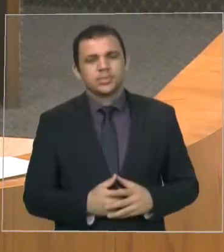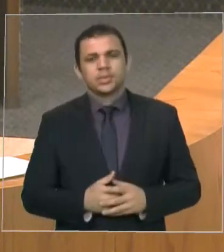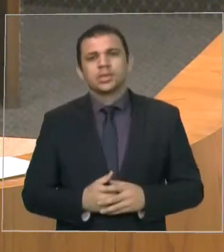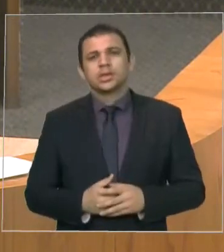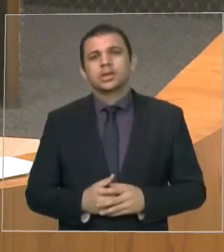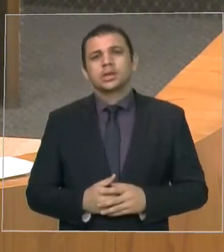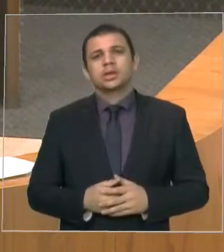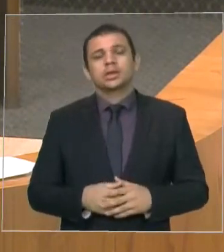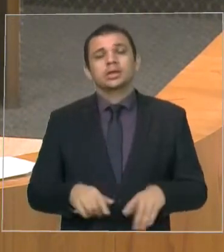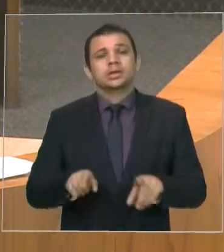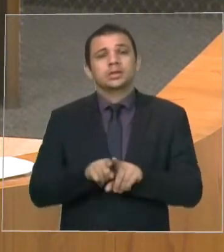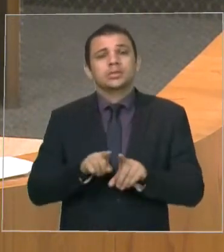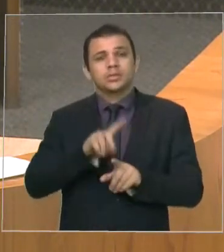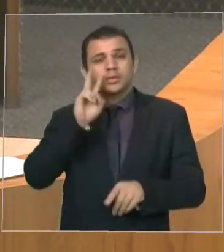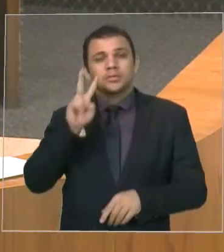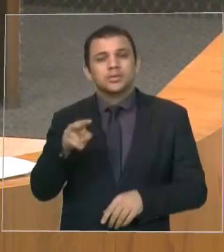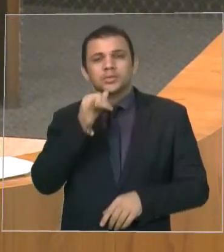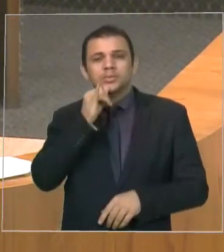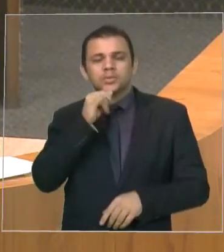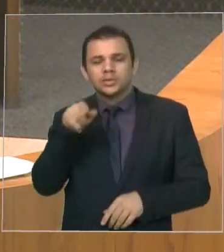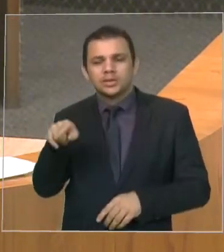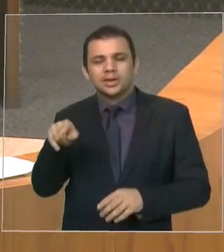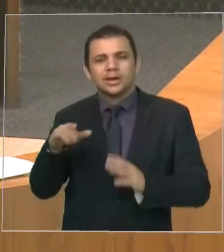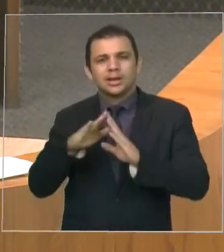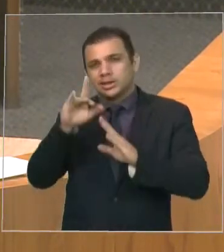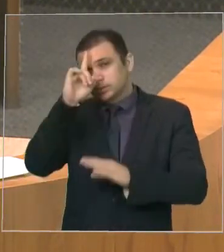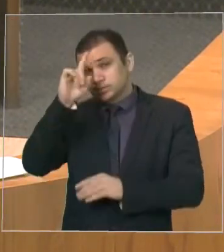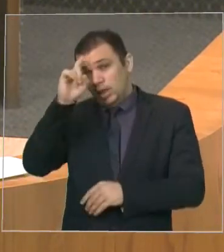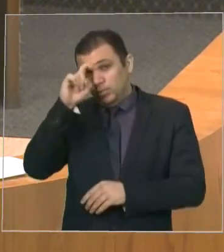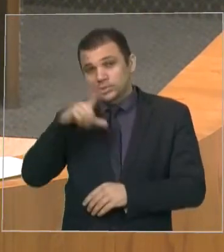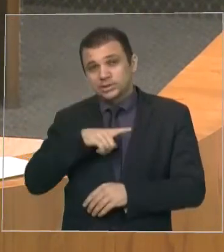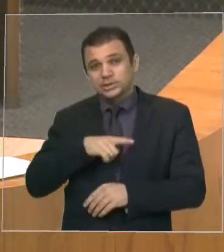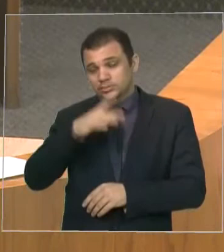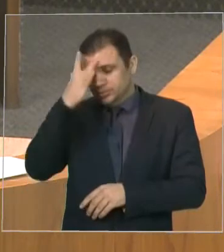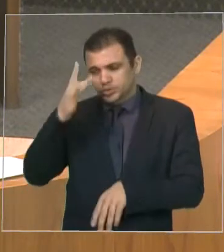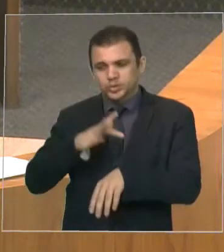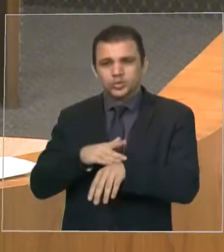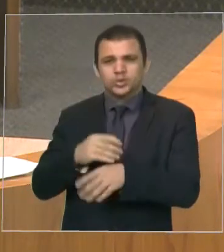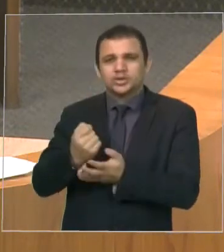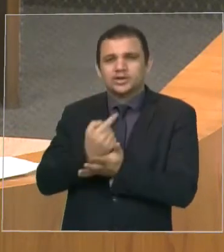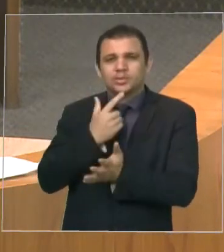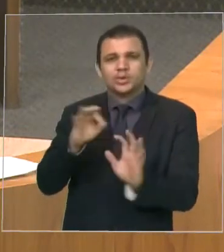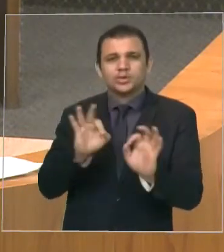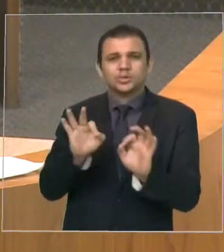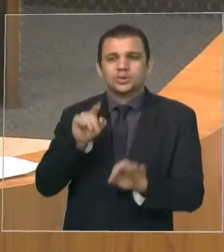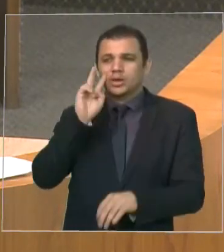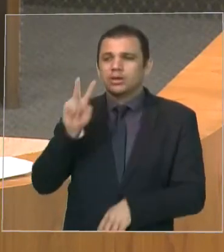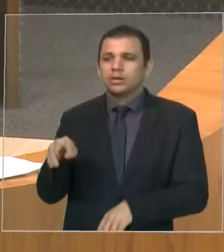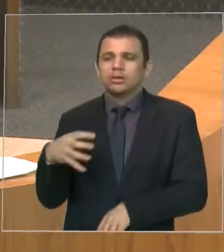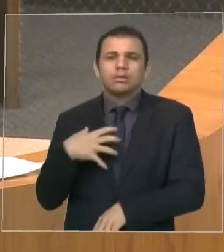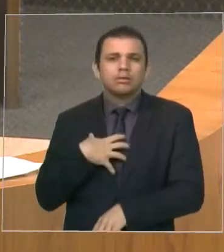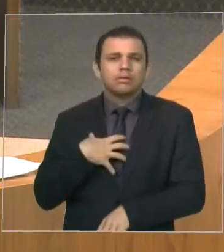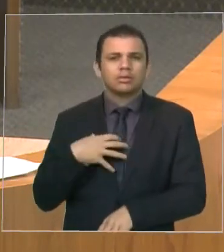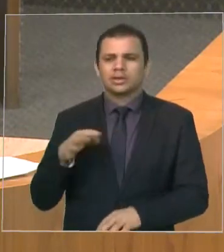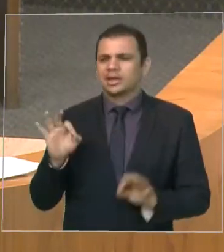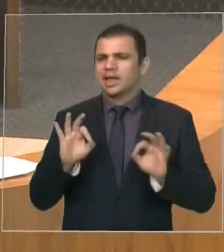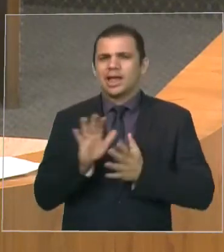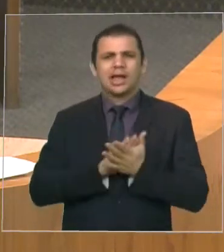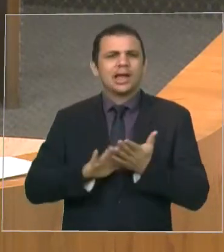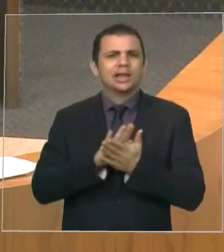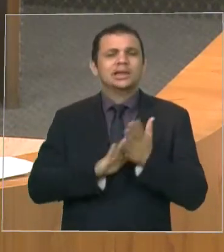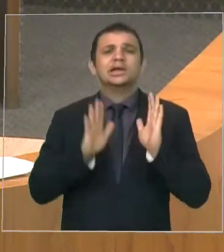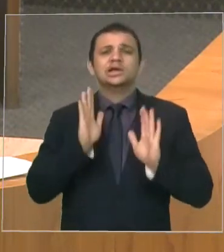pacientes sem medicamentos nos hospitais. Inclusive, recebi várias e várias denúncias que está faltando insulina